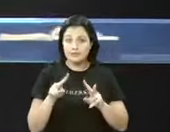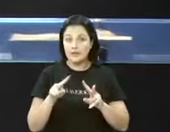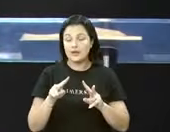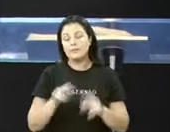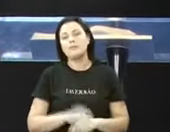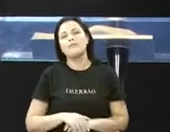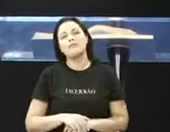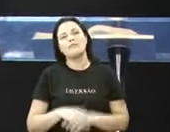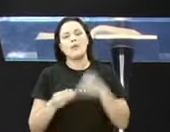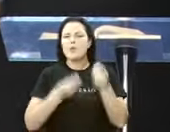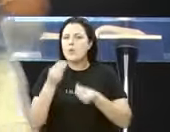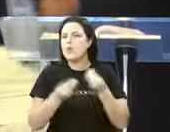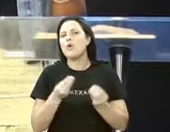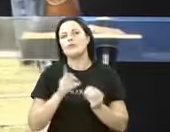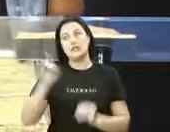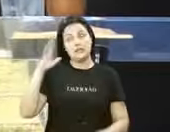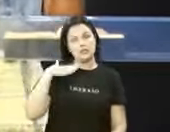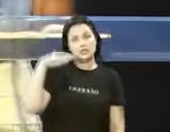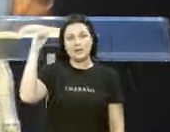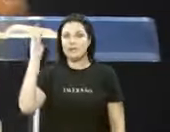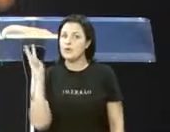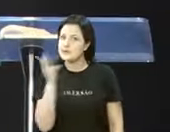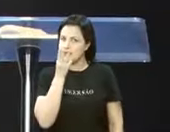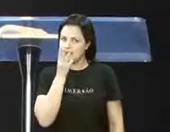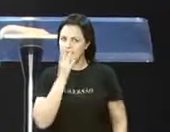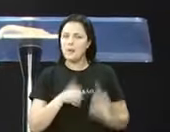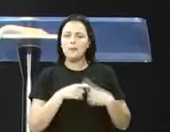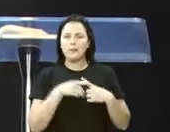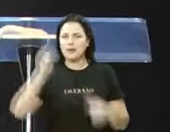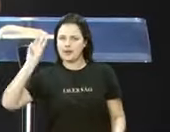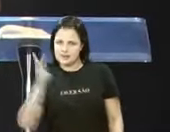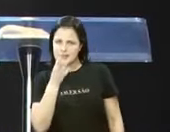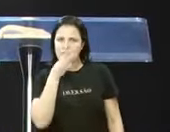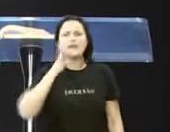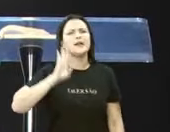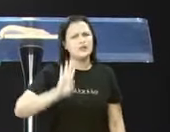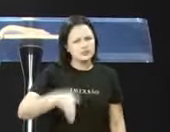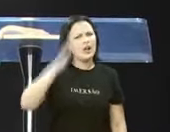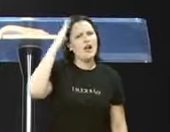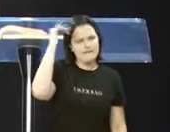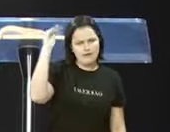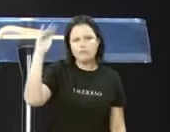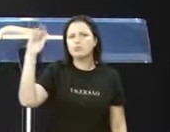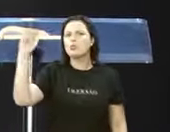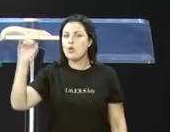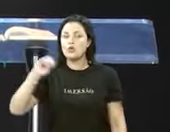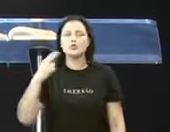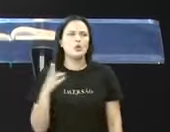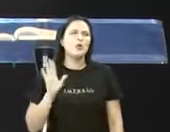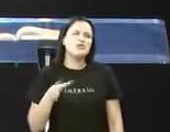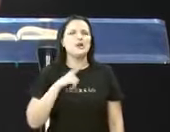chamado. Porque Isaías já era reconhecido, ou pelo menos já tinha a autorização